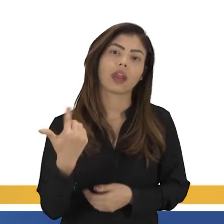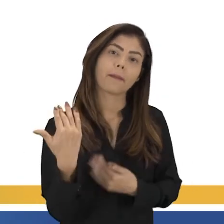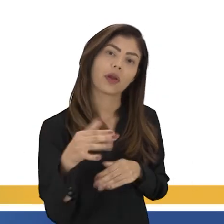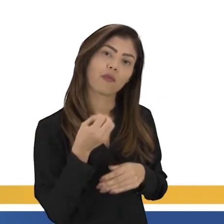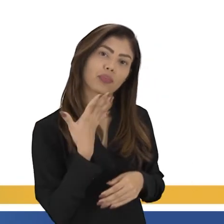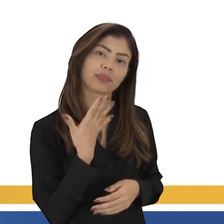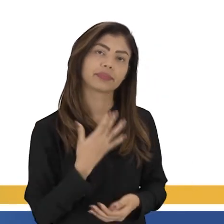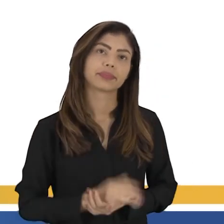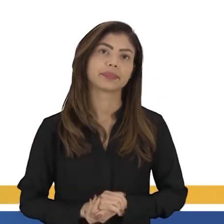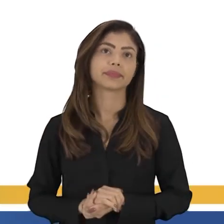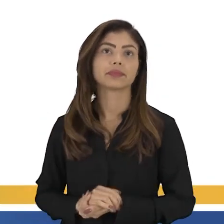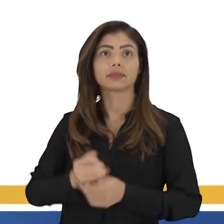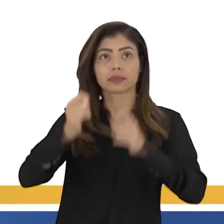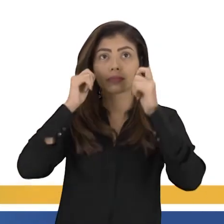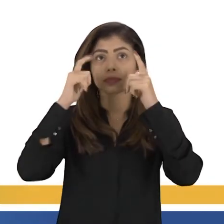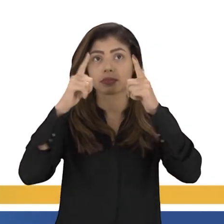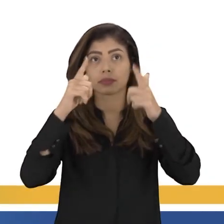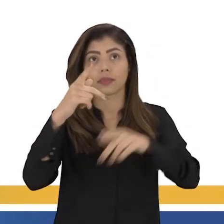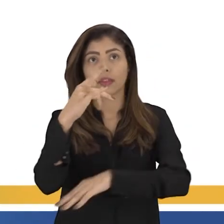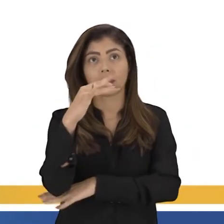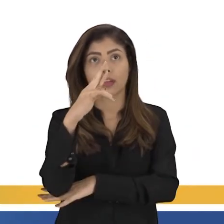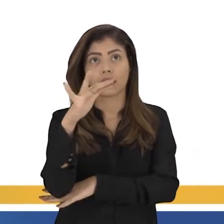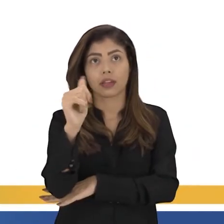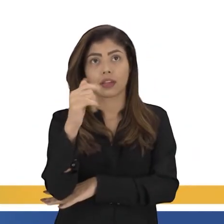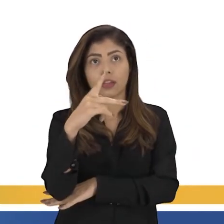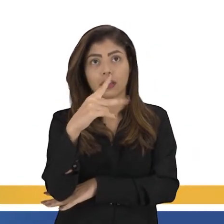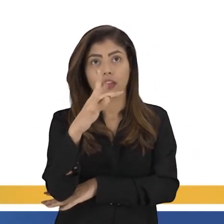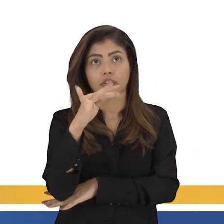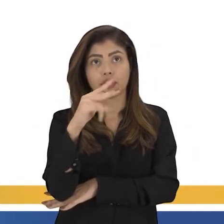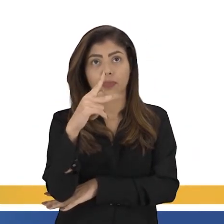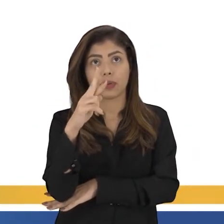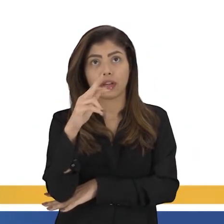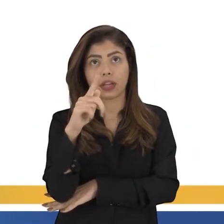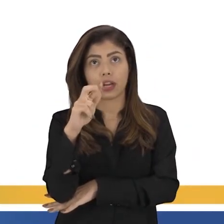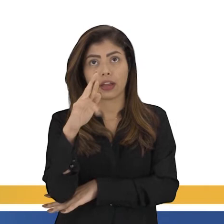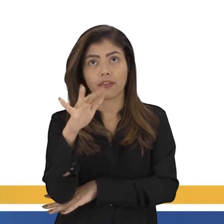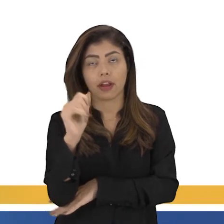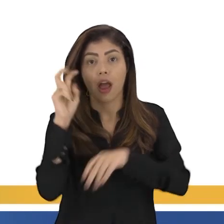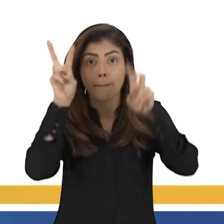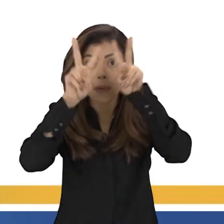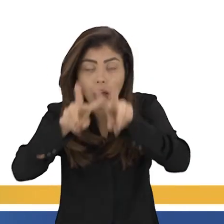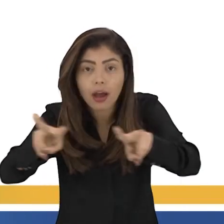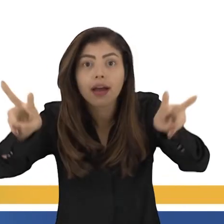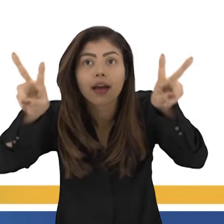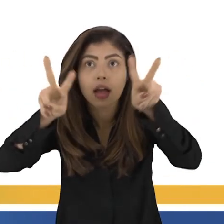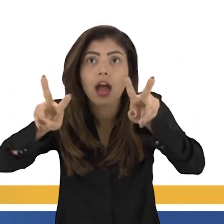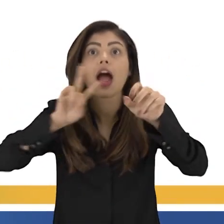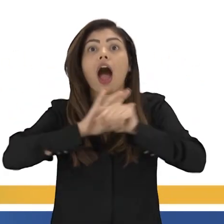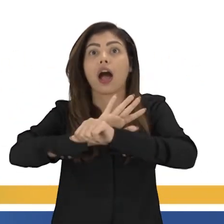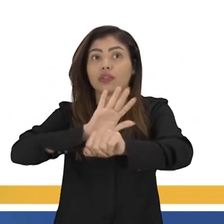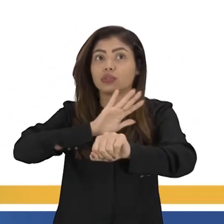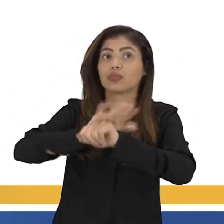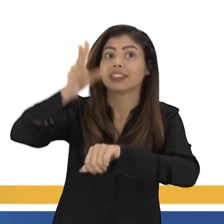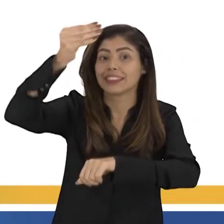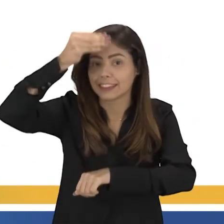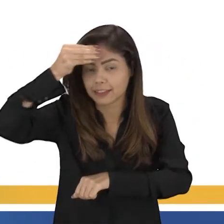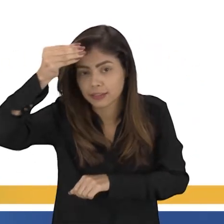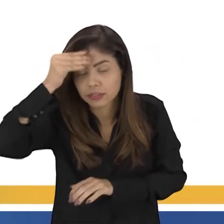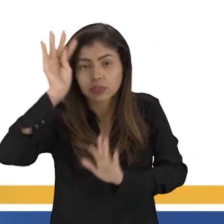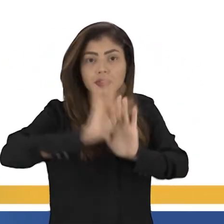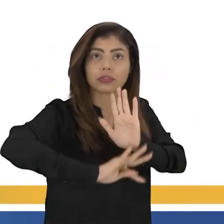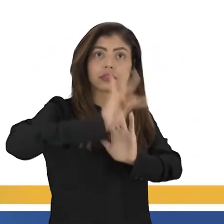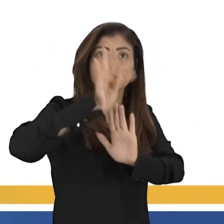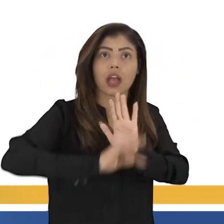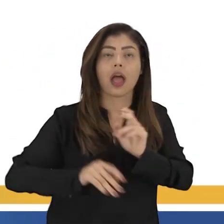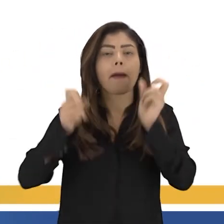maravilhosa. Observe as pistas tipográficas, que são elementos visuais que nos auxiliam na compreensão do texto. É toda a